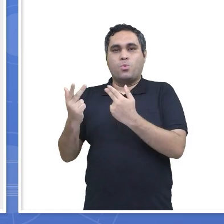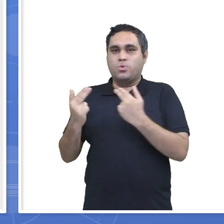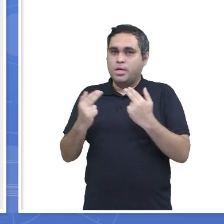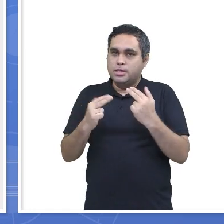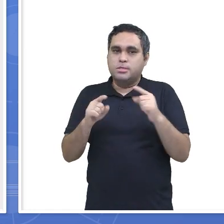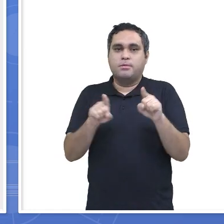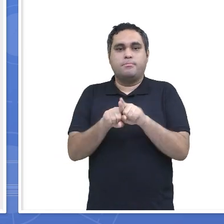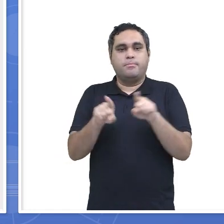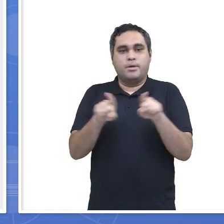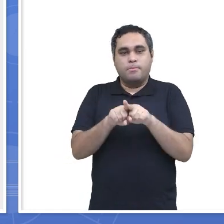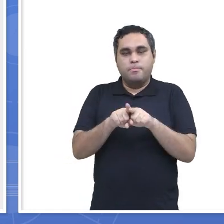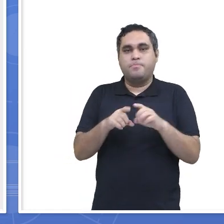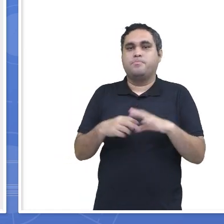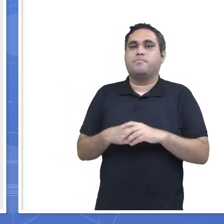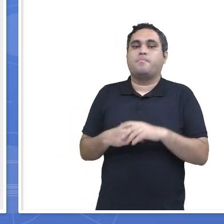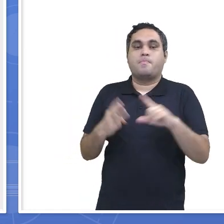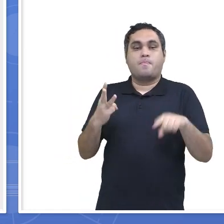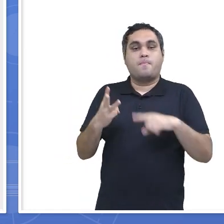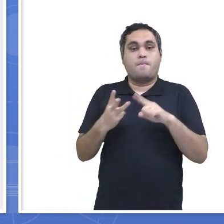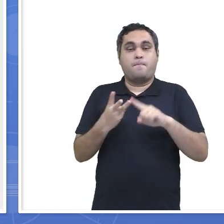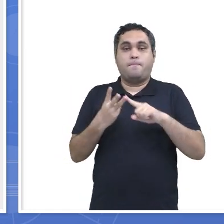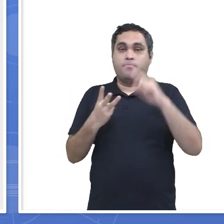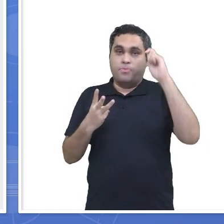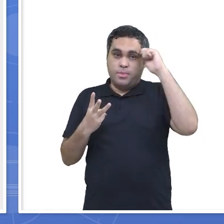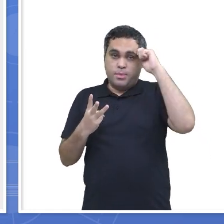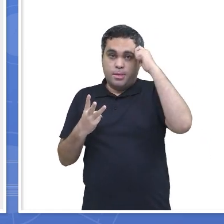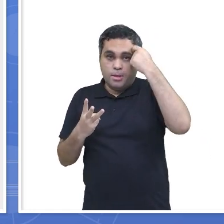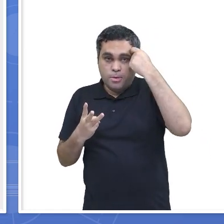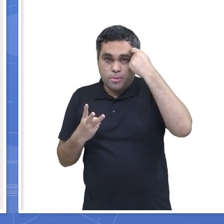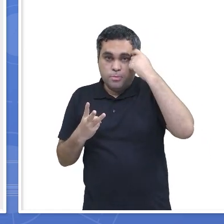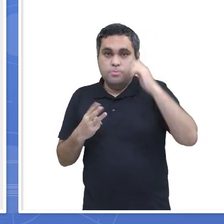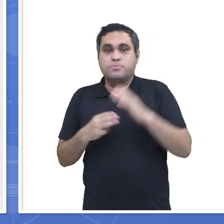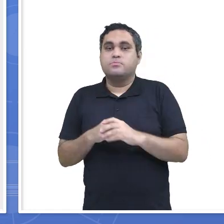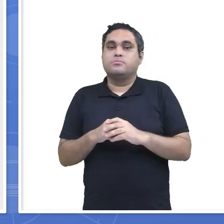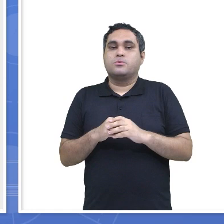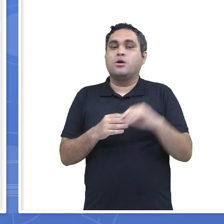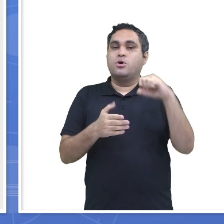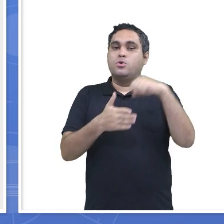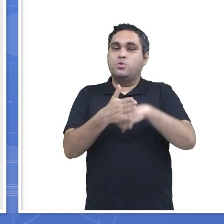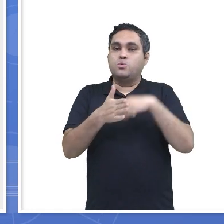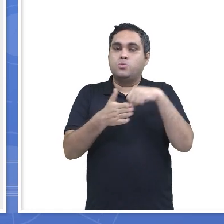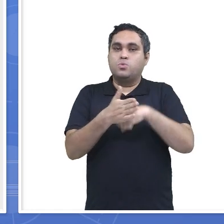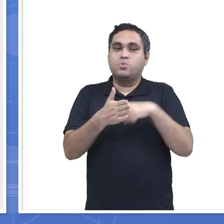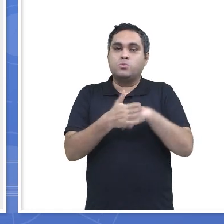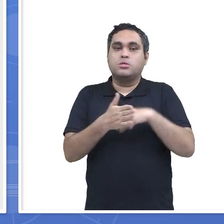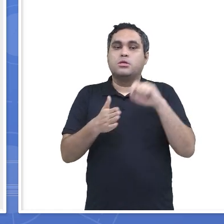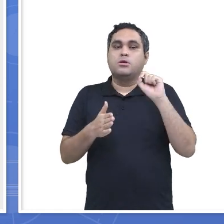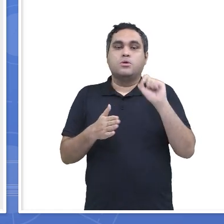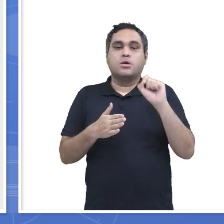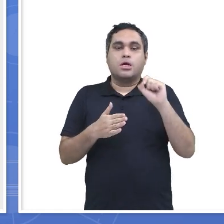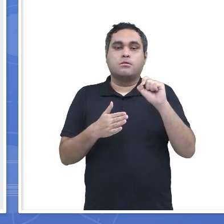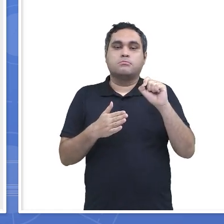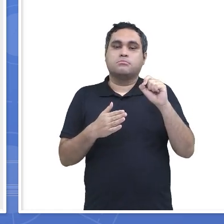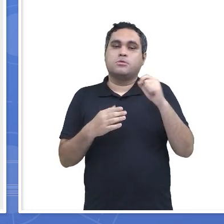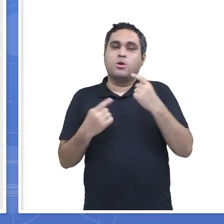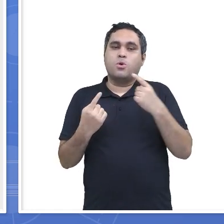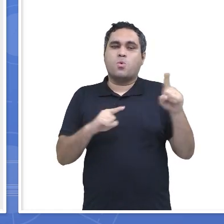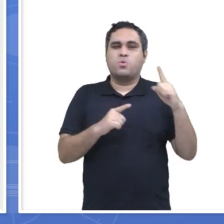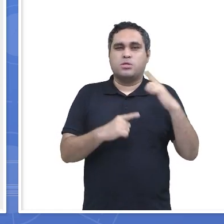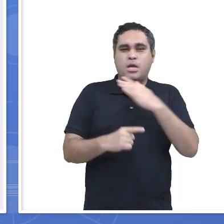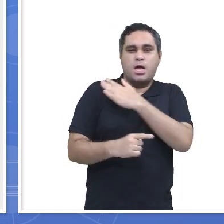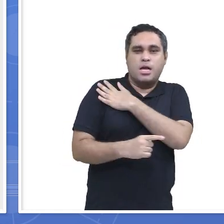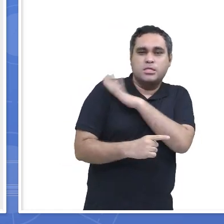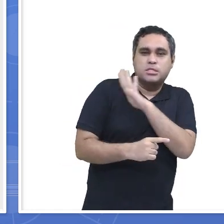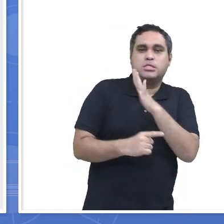condições. Movimento negro, luta contra o racismo e contra o